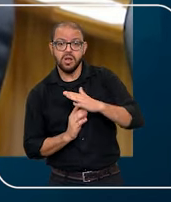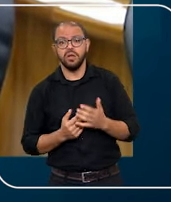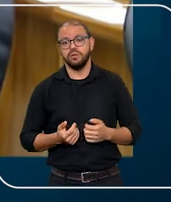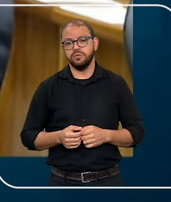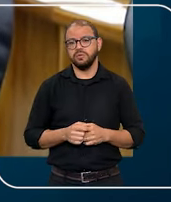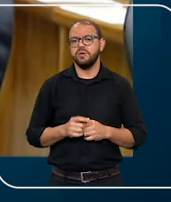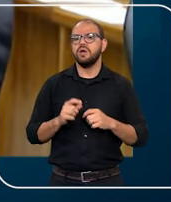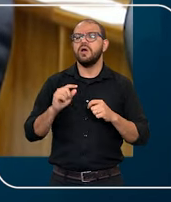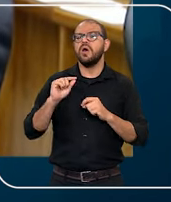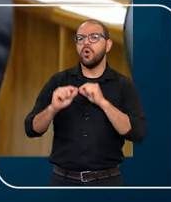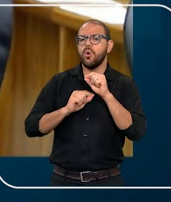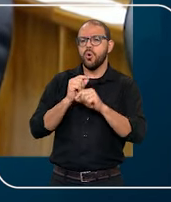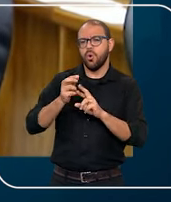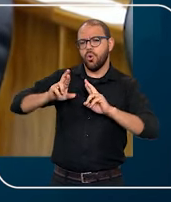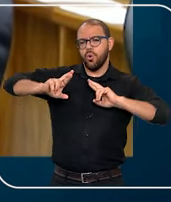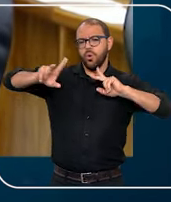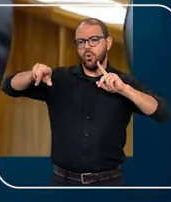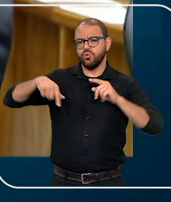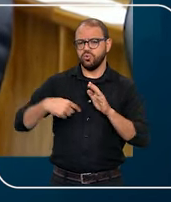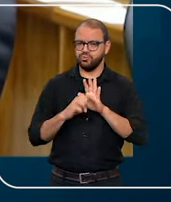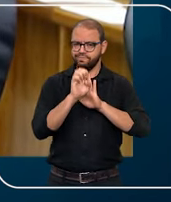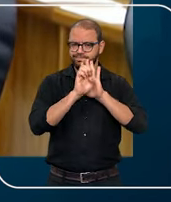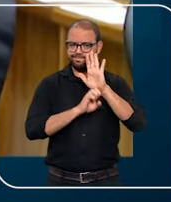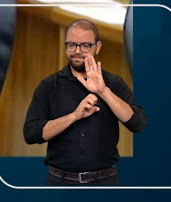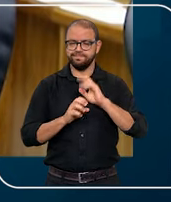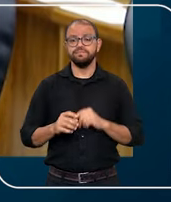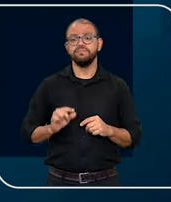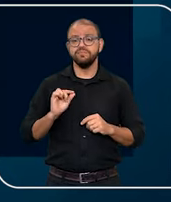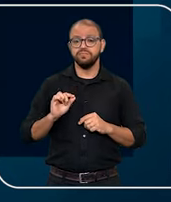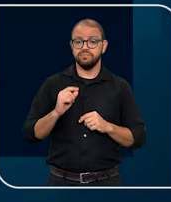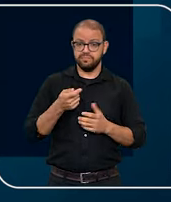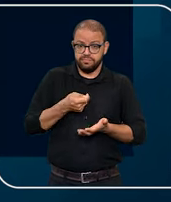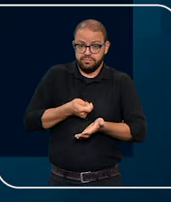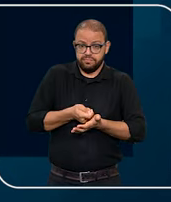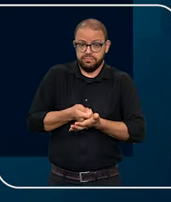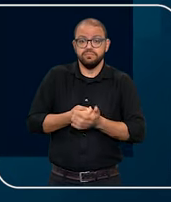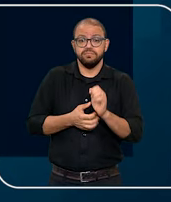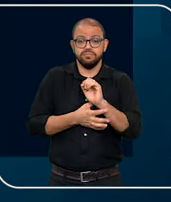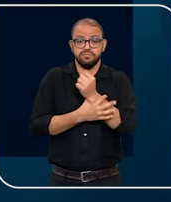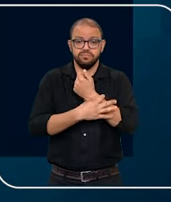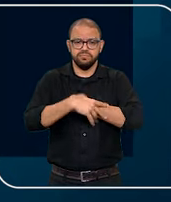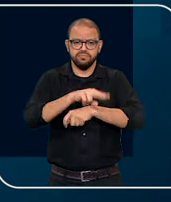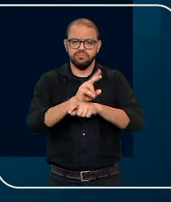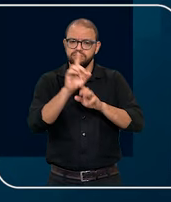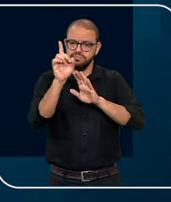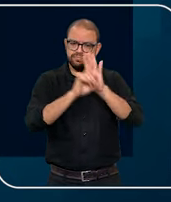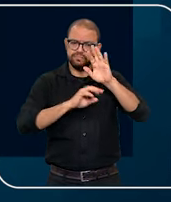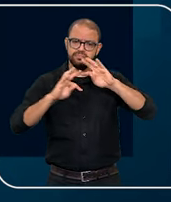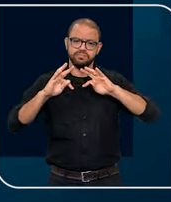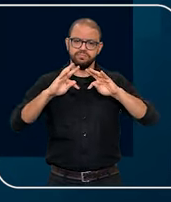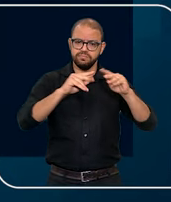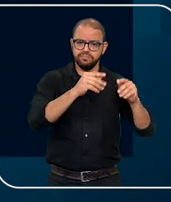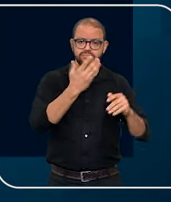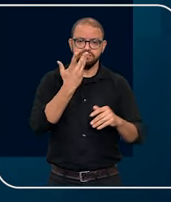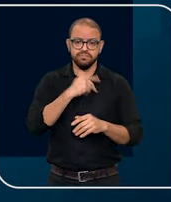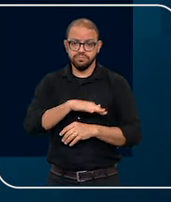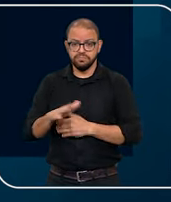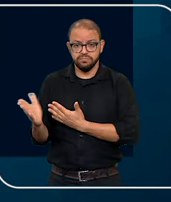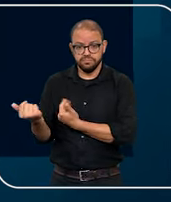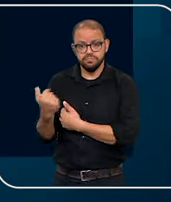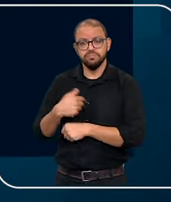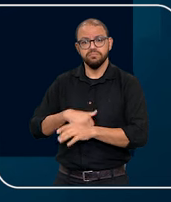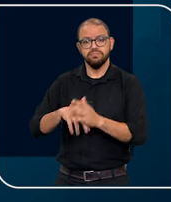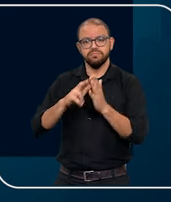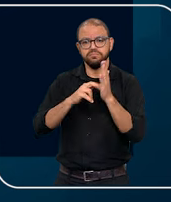limitação quanto aos sujeitos passivos seria contrária à finalidade do Estatuto, que busca garantir a proteção integral dos direitos da criança e do